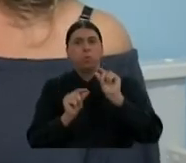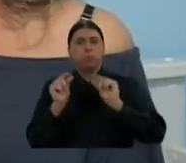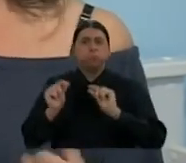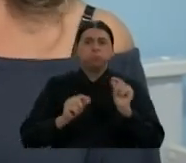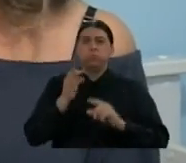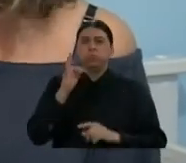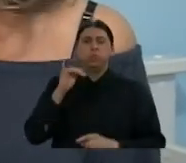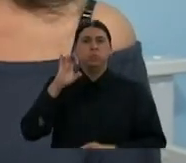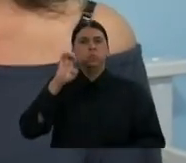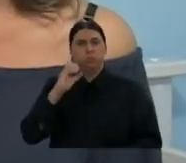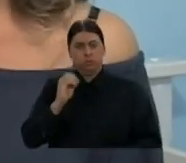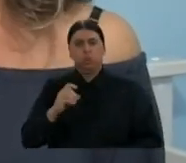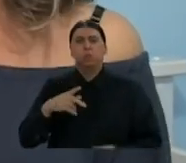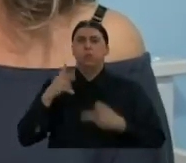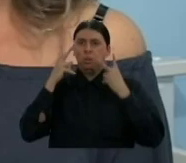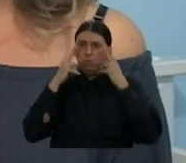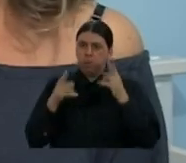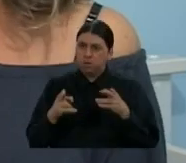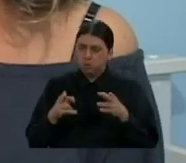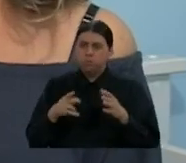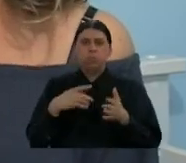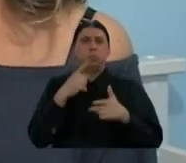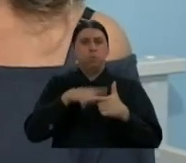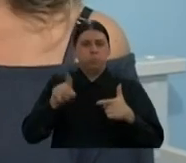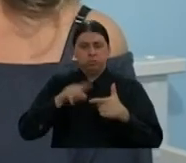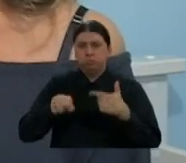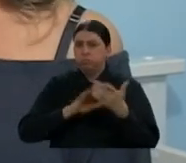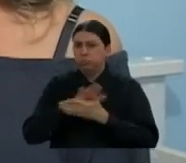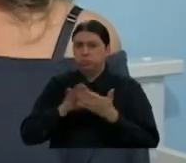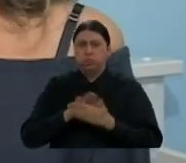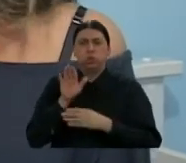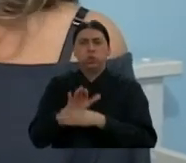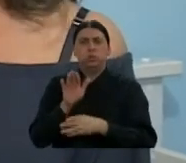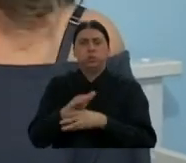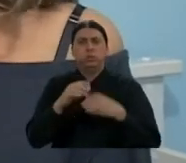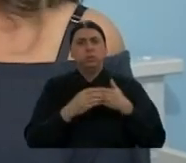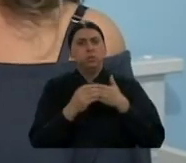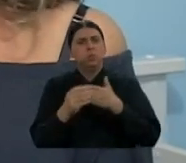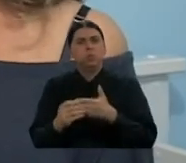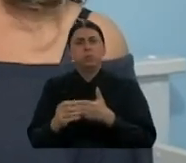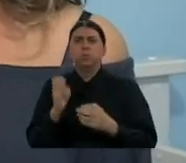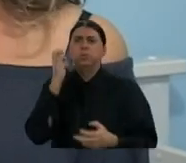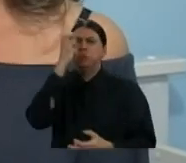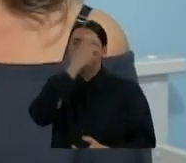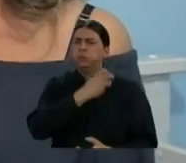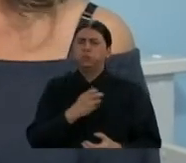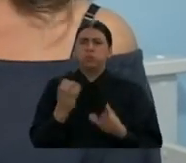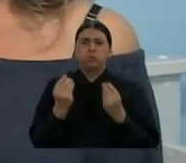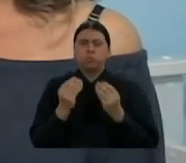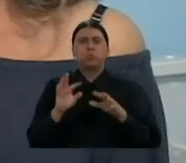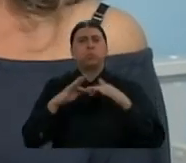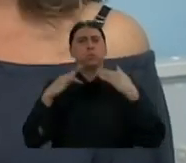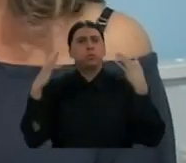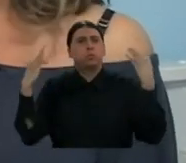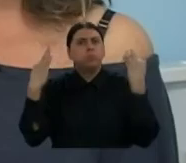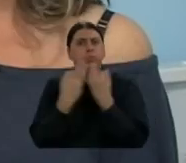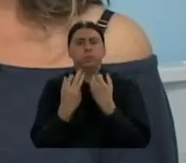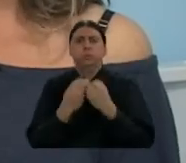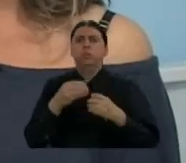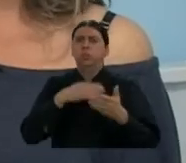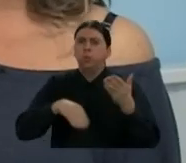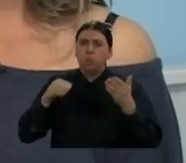então eles vão naturalmente sem nenhum problema ajudando ele é muito lindo na verdade a família toda se envolveu